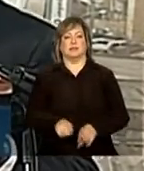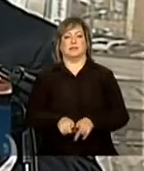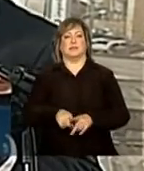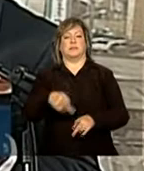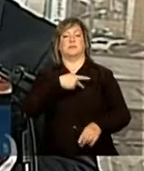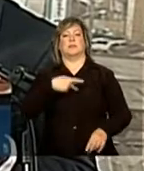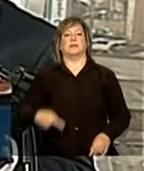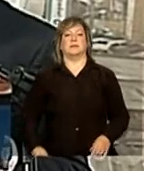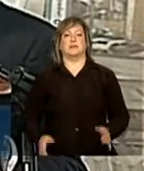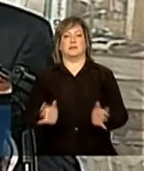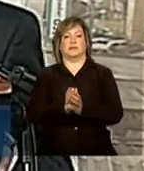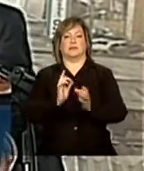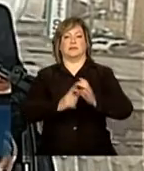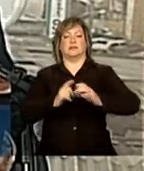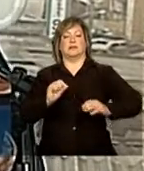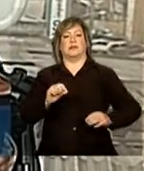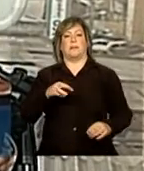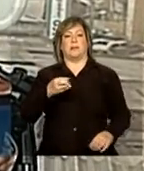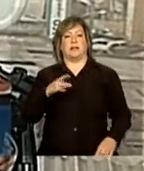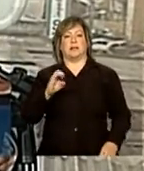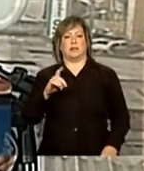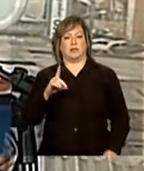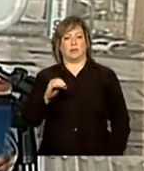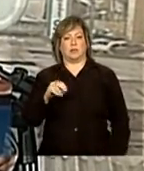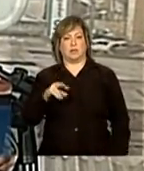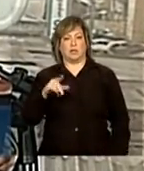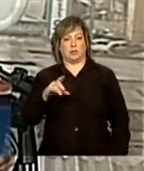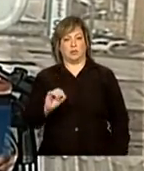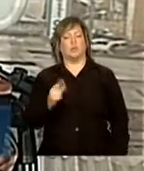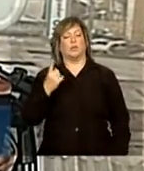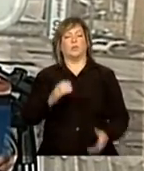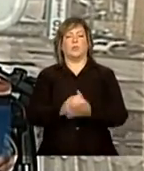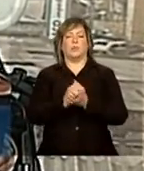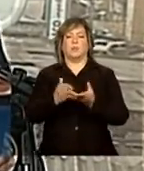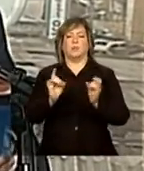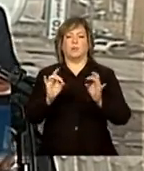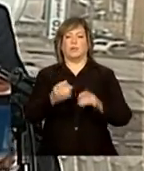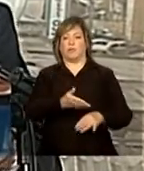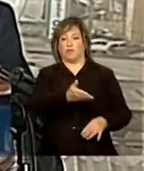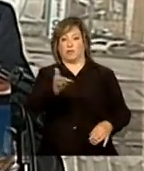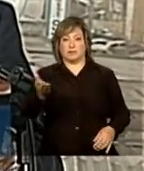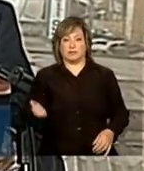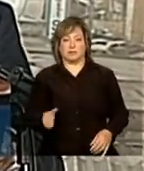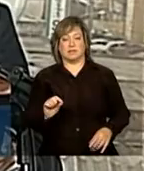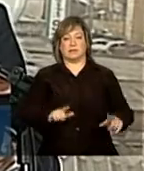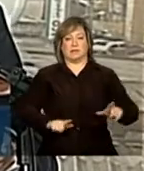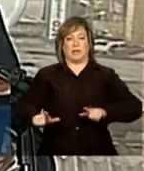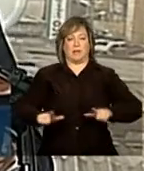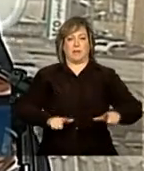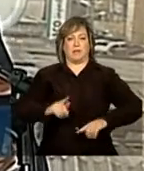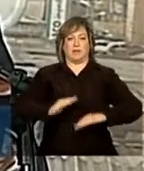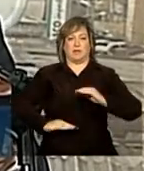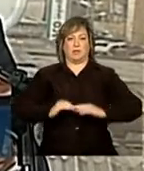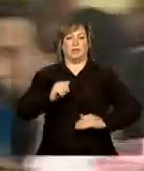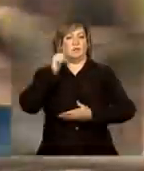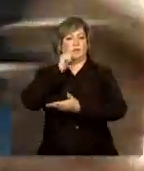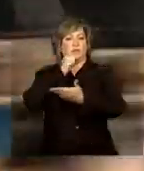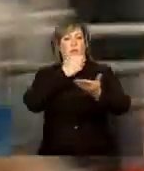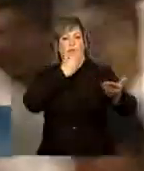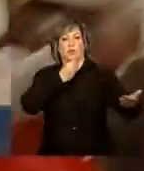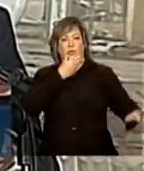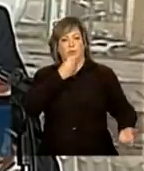presidente da Assembleia, Marcelo Nilo, e um cumprimento muito especial a vocês, trabalhadores e